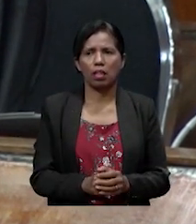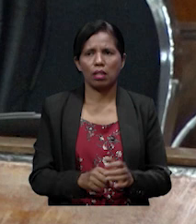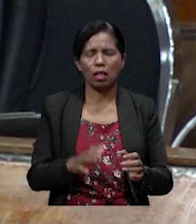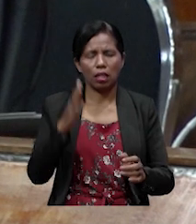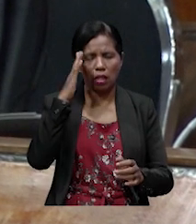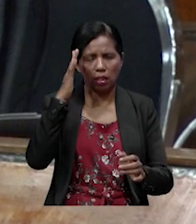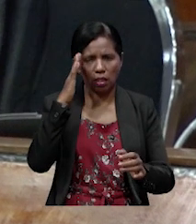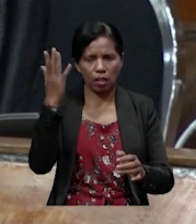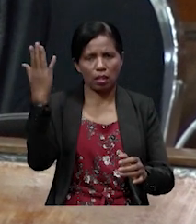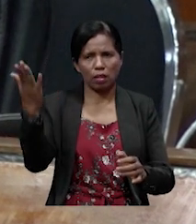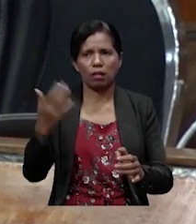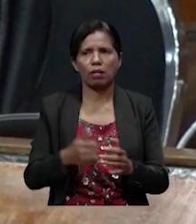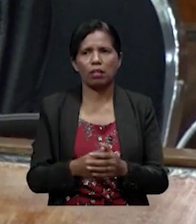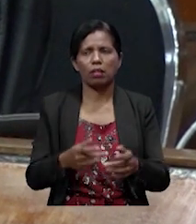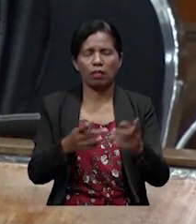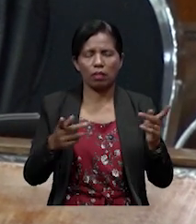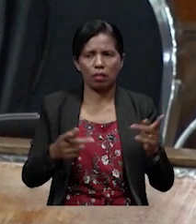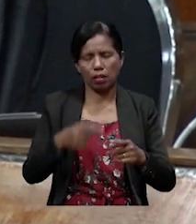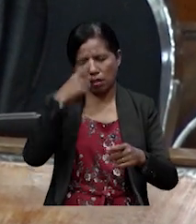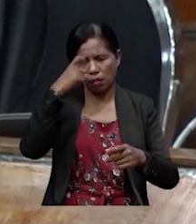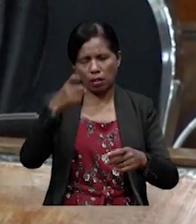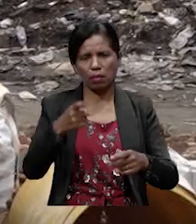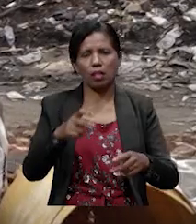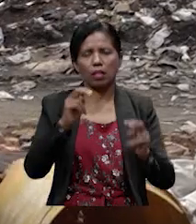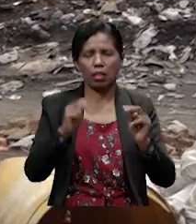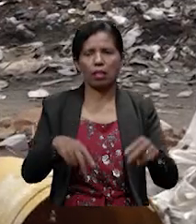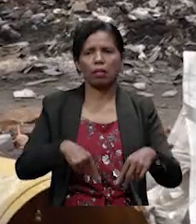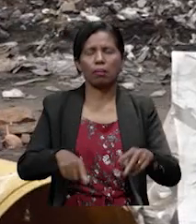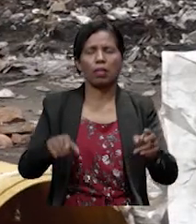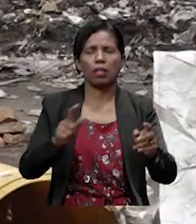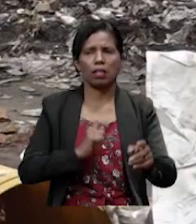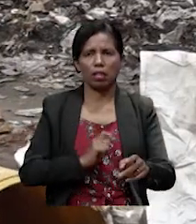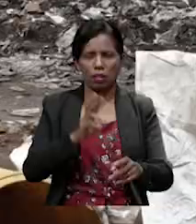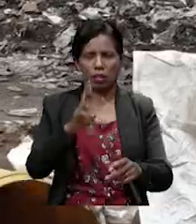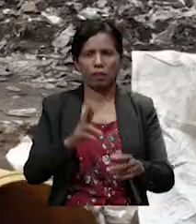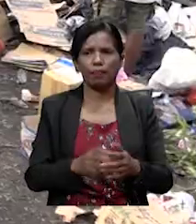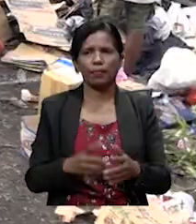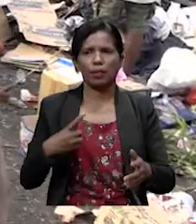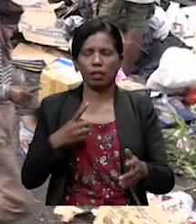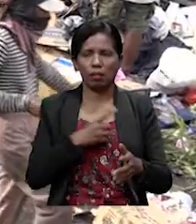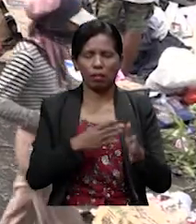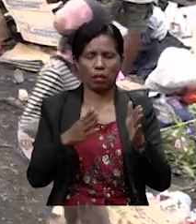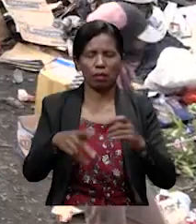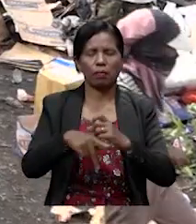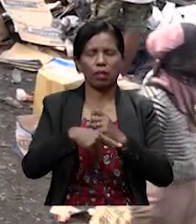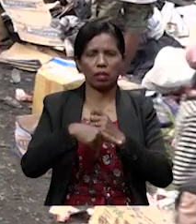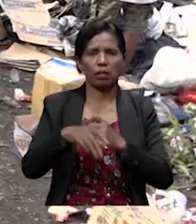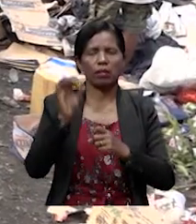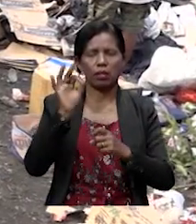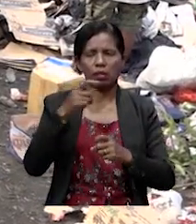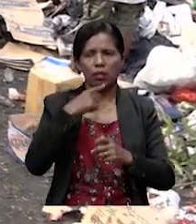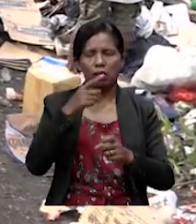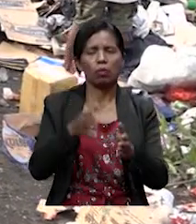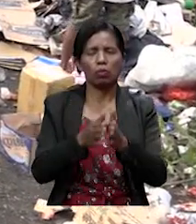kata ki hano ba ia risku tamos era ma ting ba hela hen ba Antes ne deputado bancada Fretelin Fabián Oliveira Mos